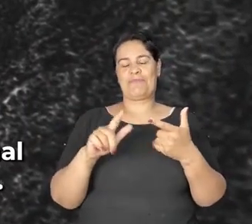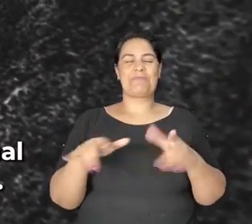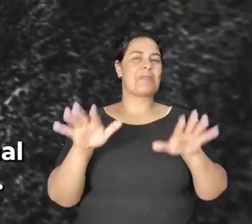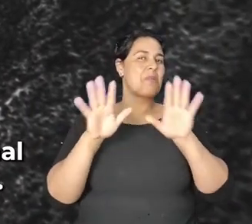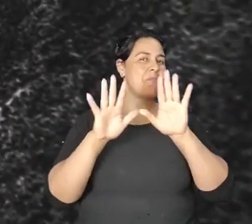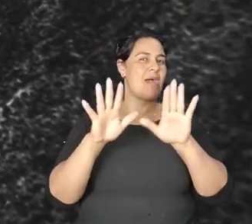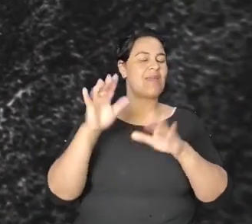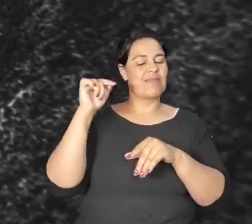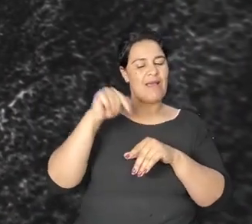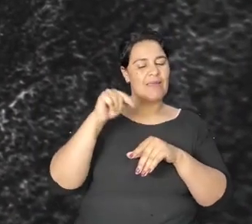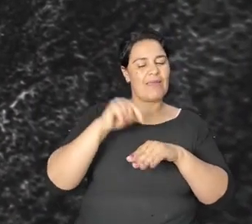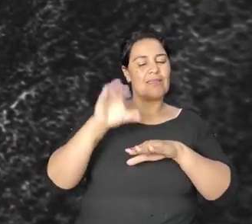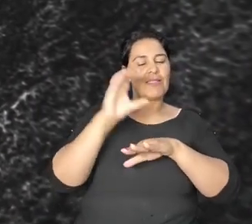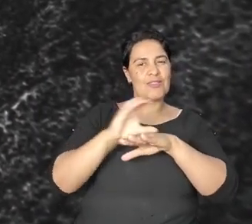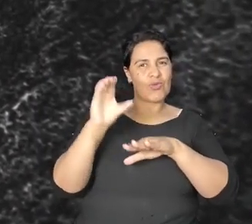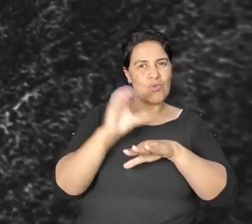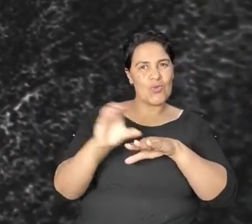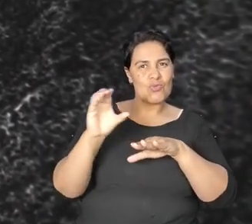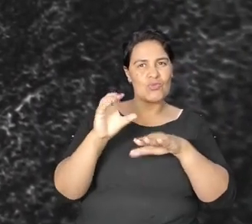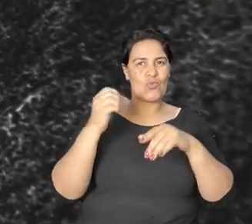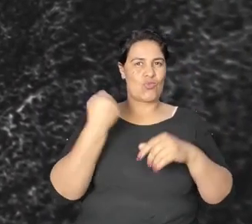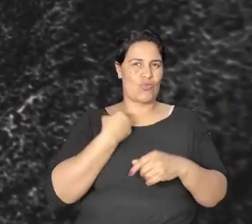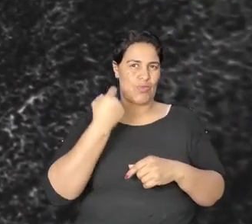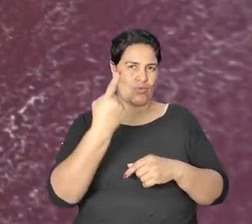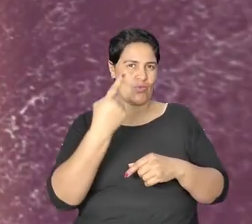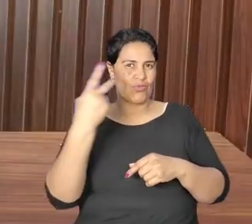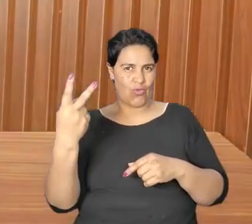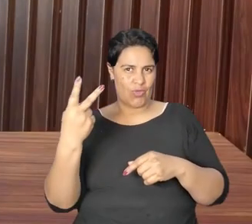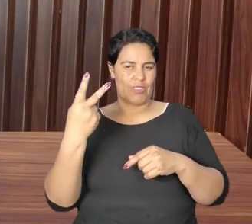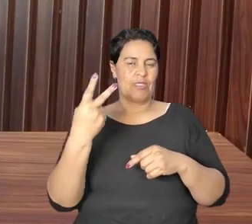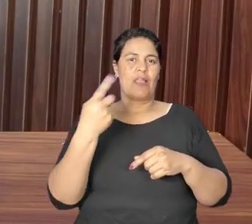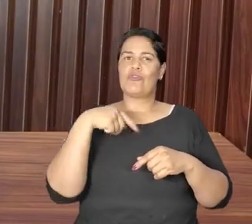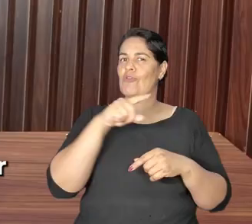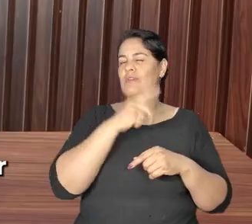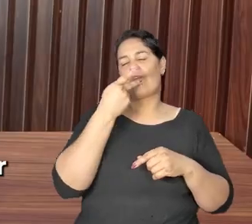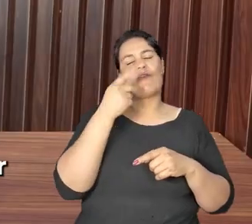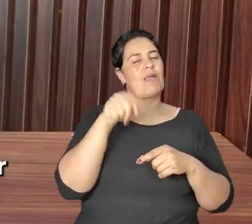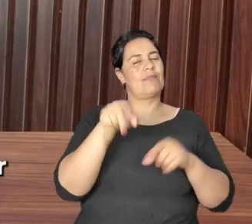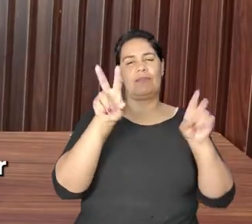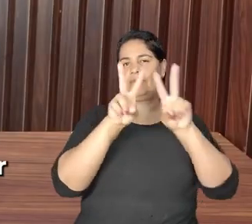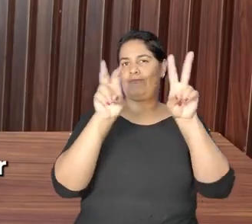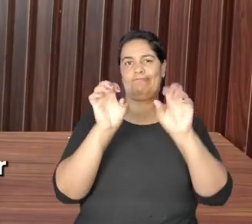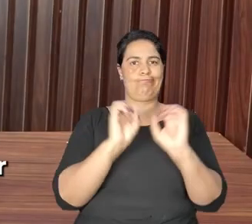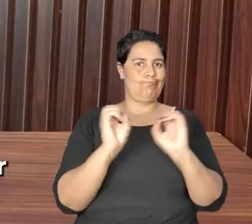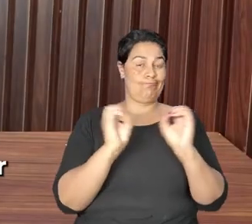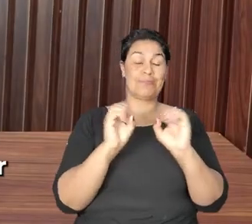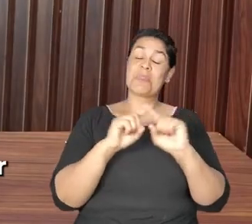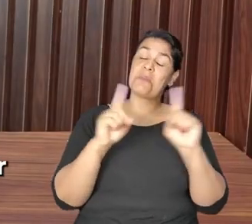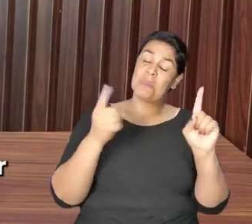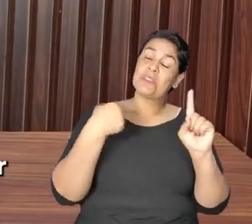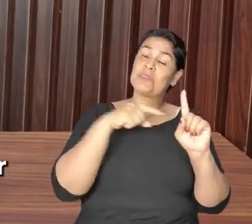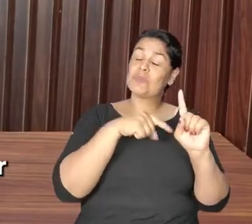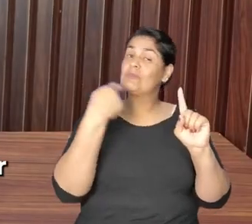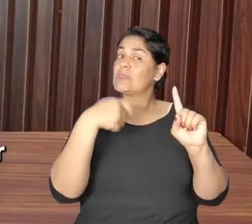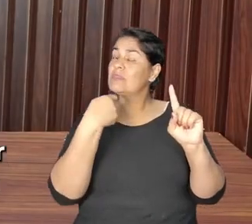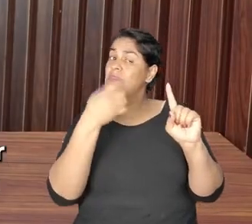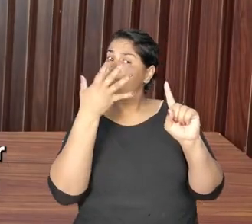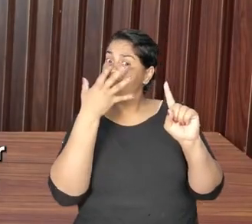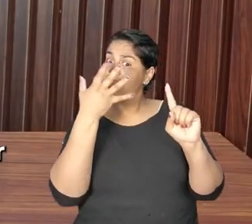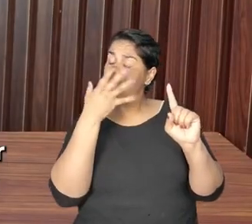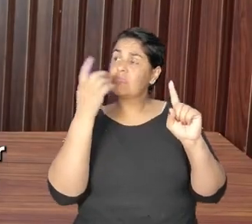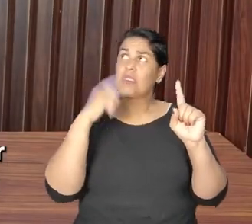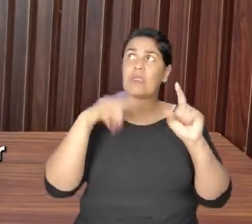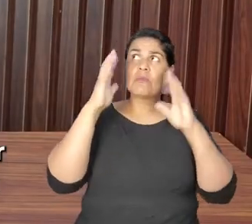todos os problemas. Não é sobre isso que trataremos nas unidades 1 e 2, todavia não tem como não se atentar a